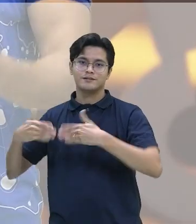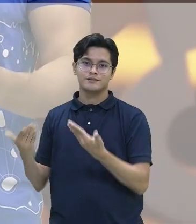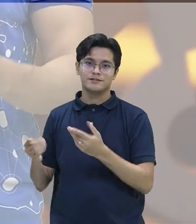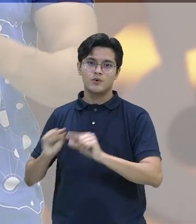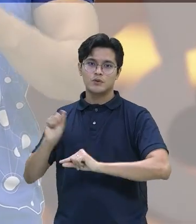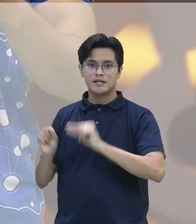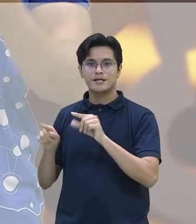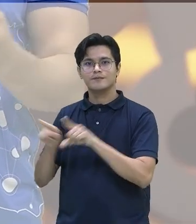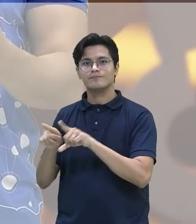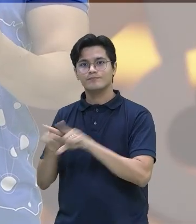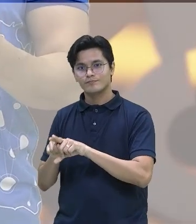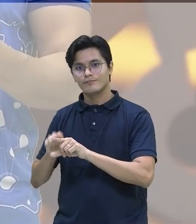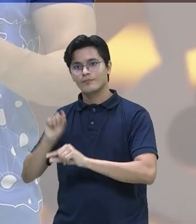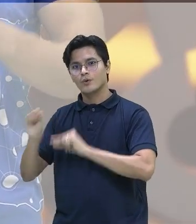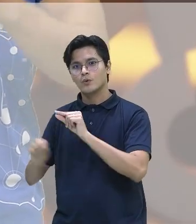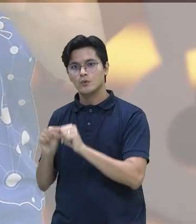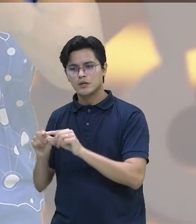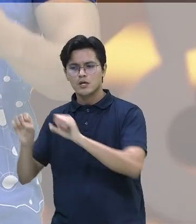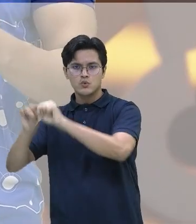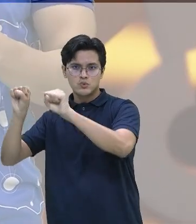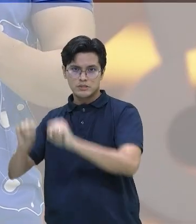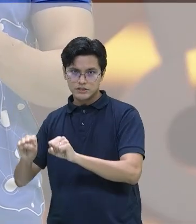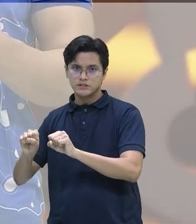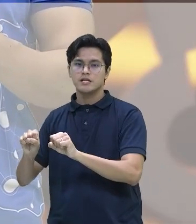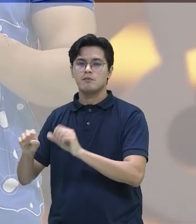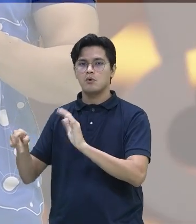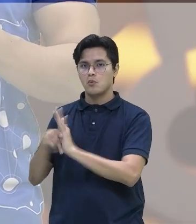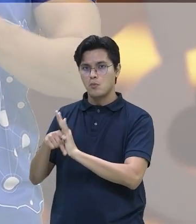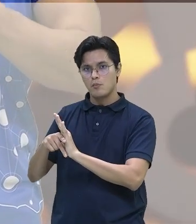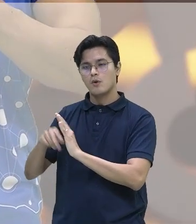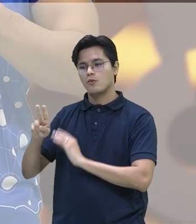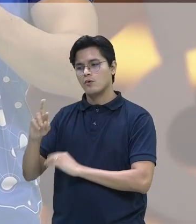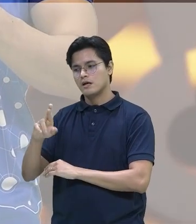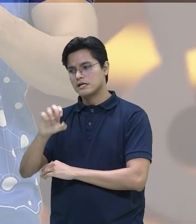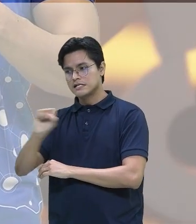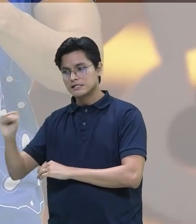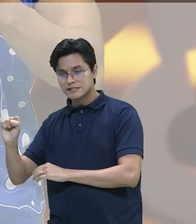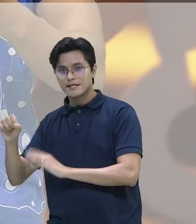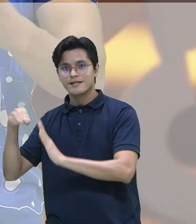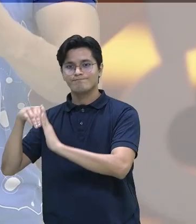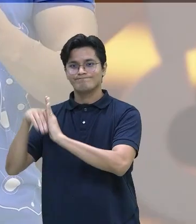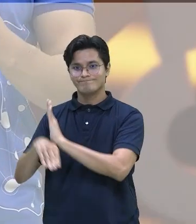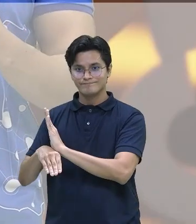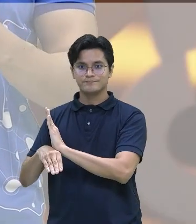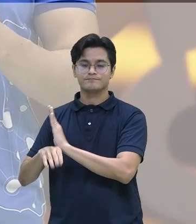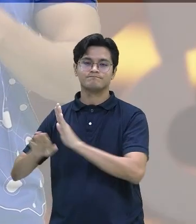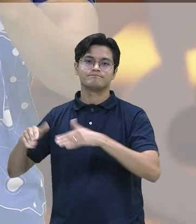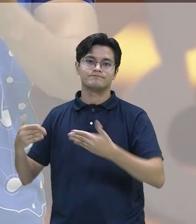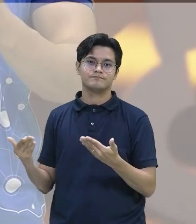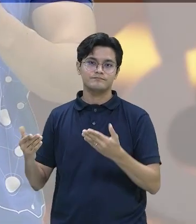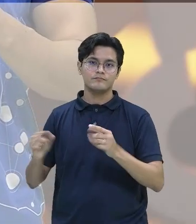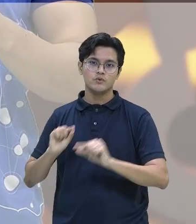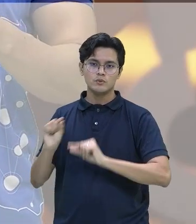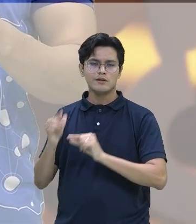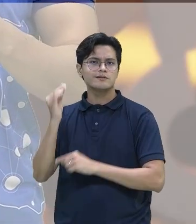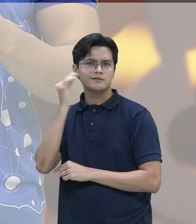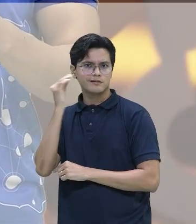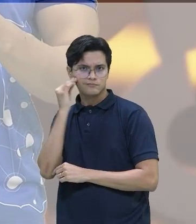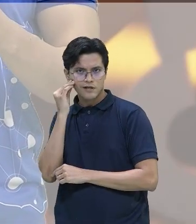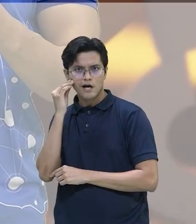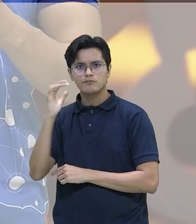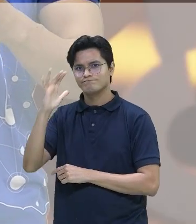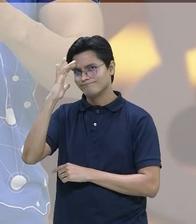muito ineficiente, dentre outros aspectos. E aí ele começou a vivenciar uma crise, que foi ali, eles tentaram até contornar.